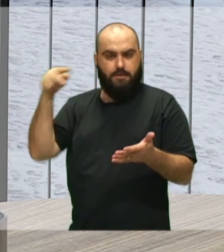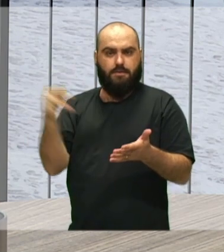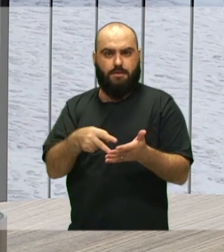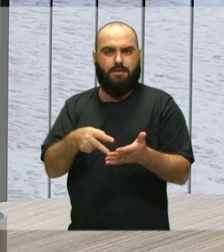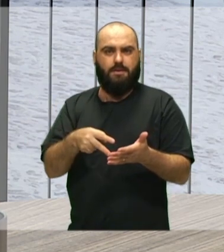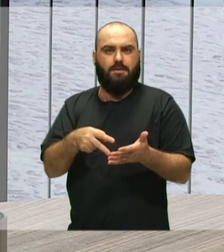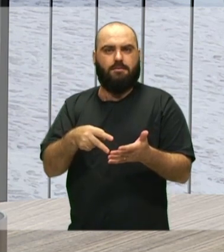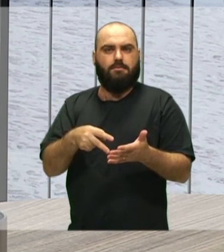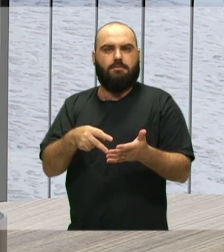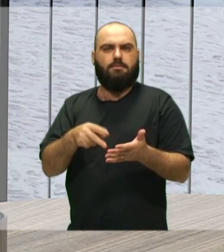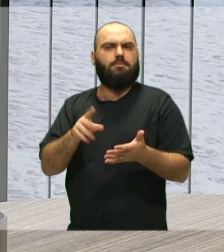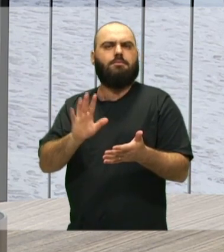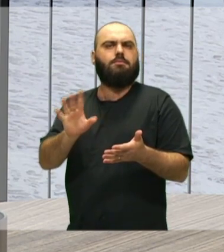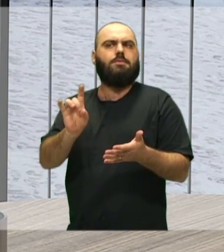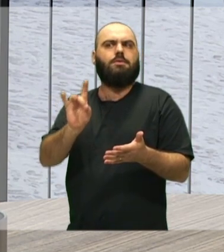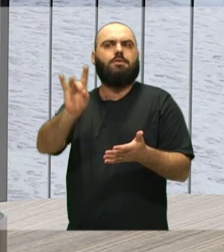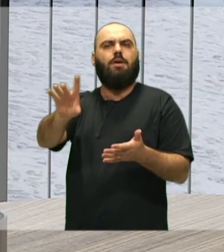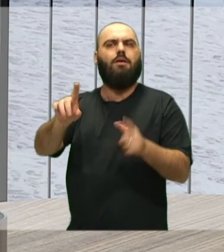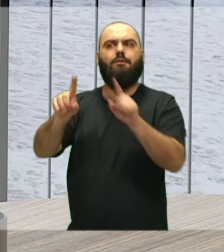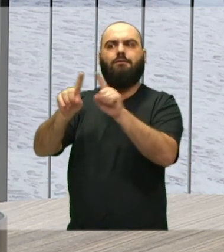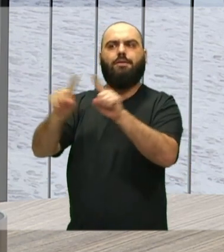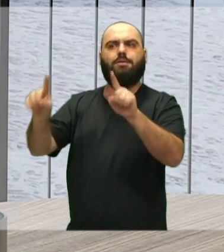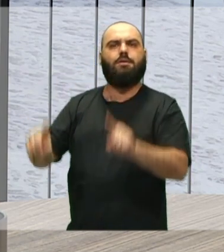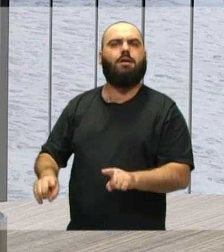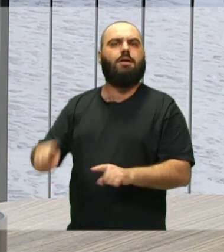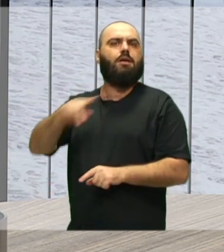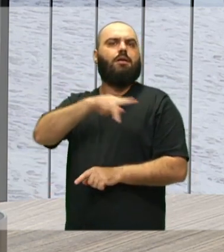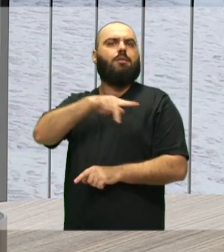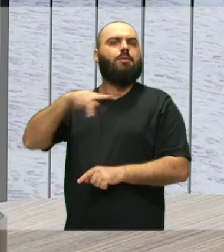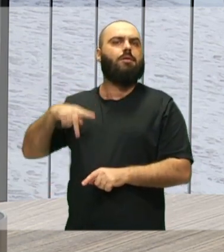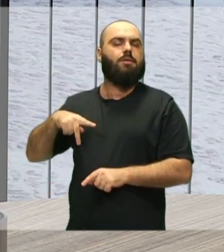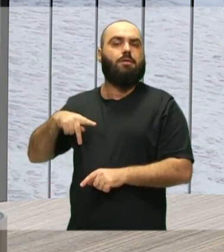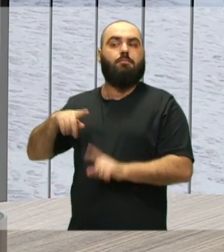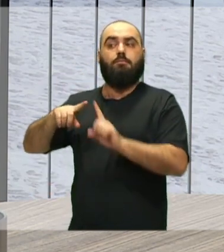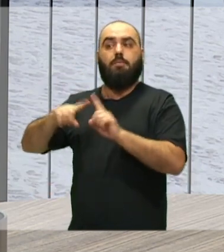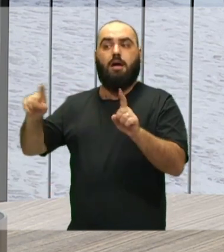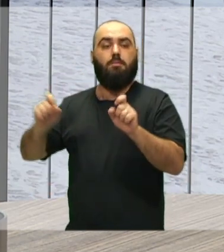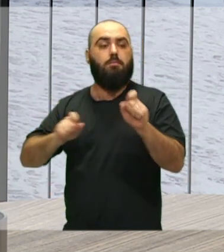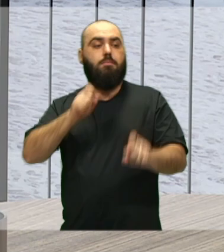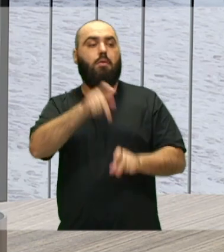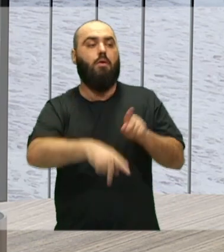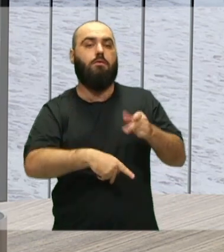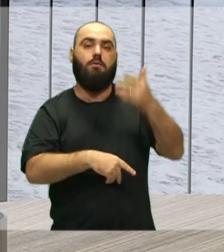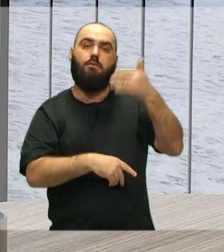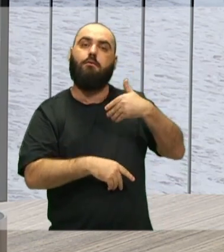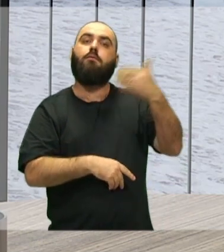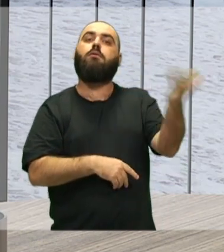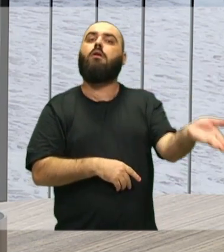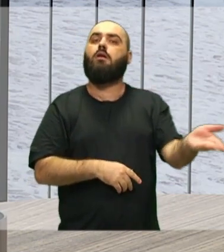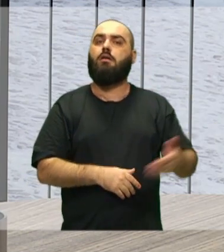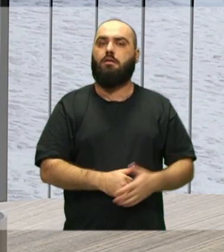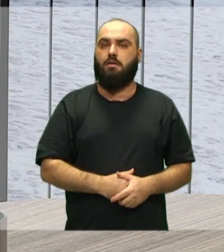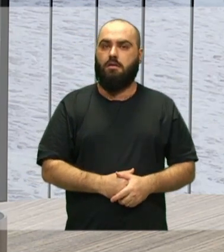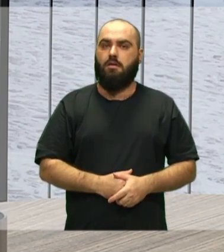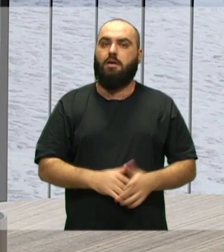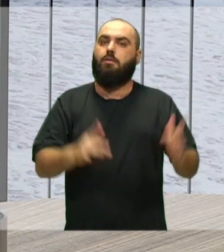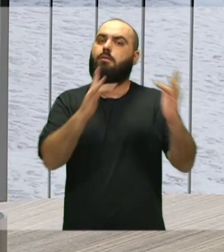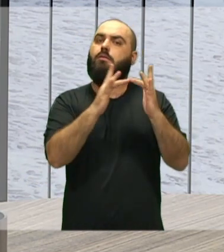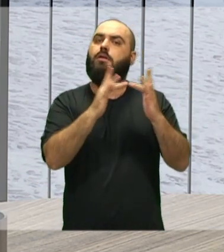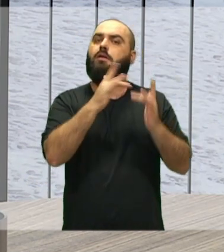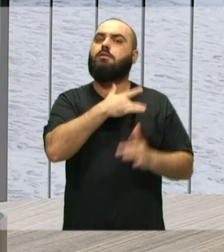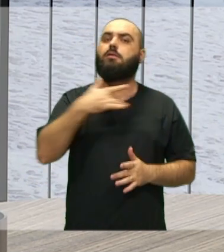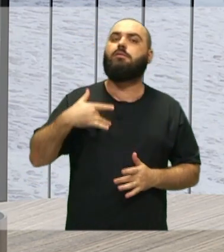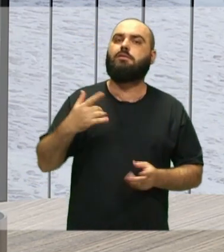a gente vê não só o servidor público, que ele tem que ter esse contato, mas o povo lá fora. O povo lá fora tem contato com a saúde.